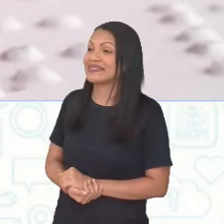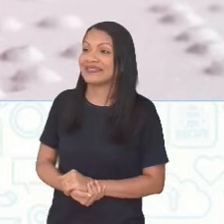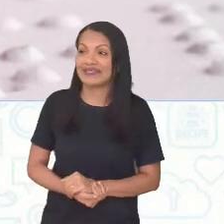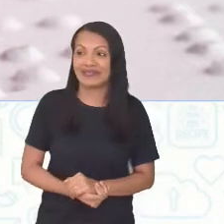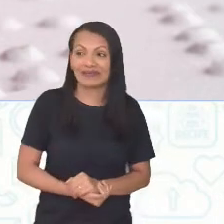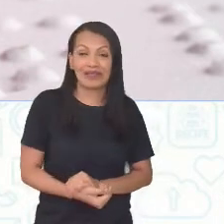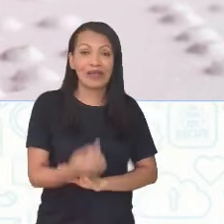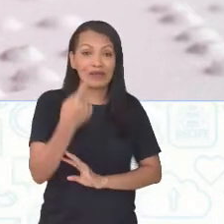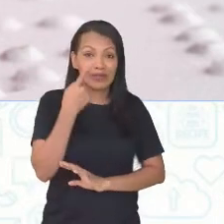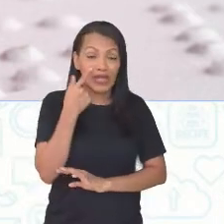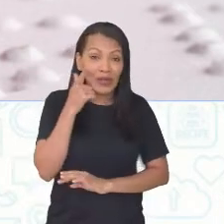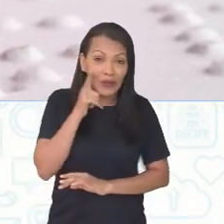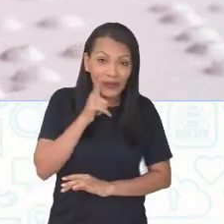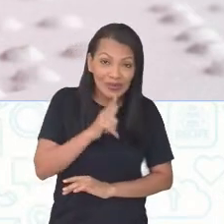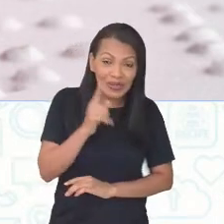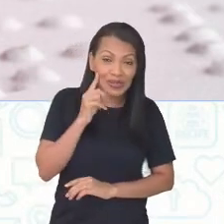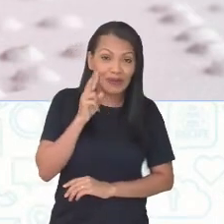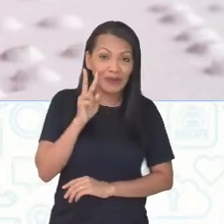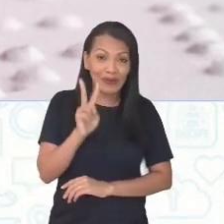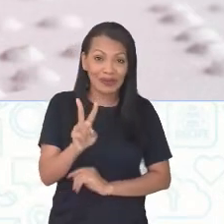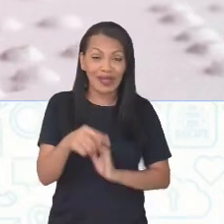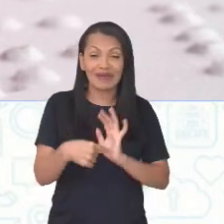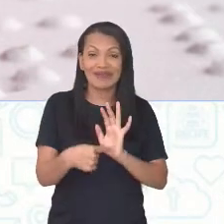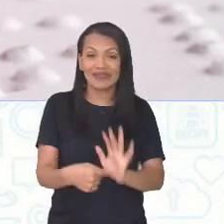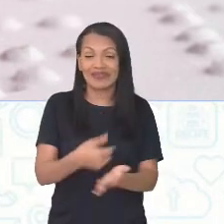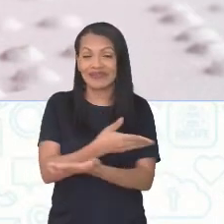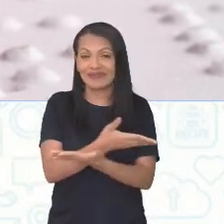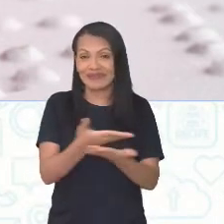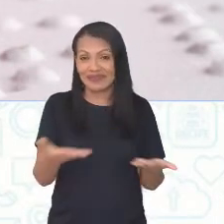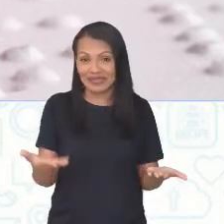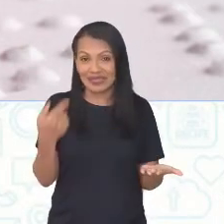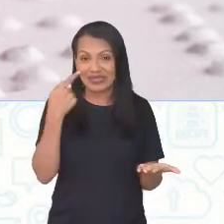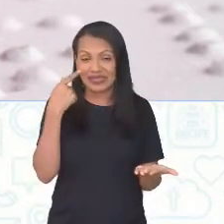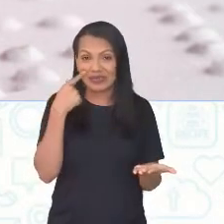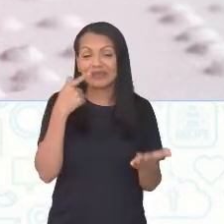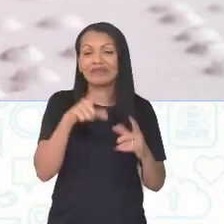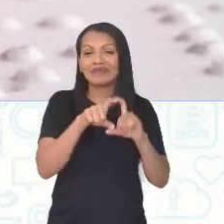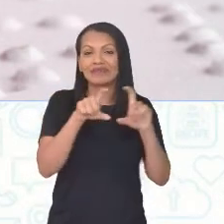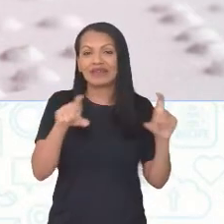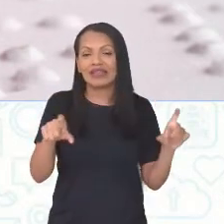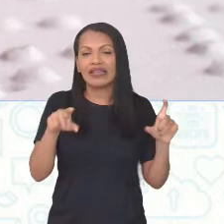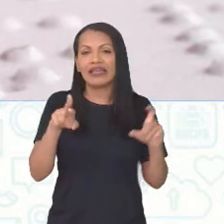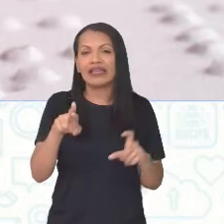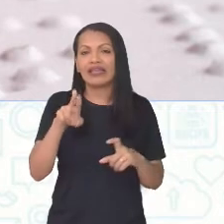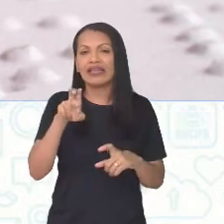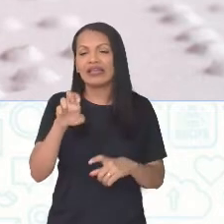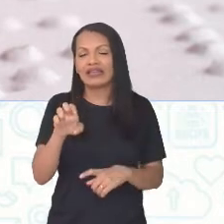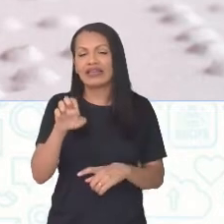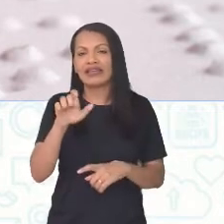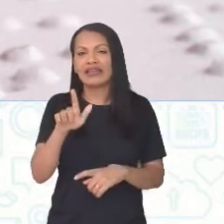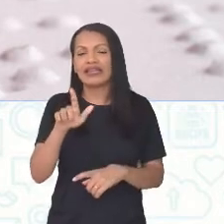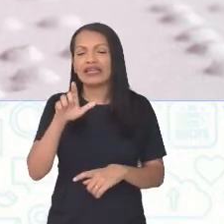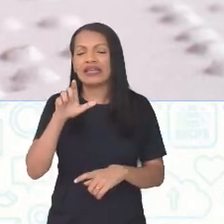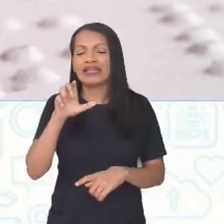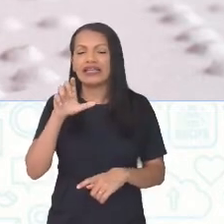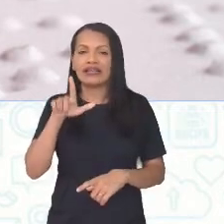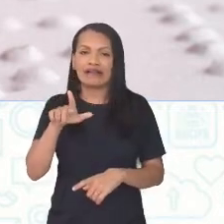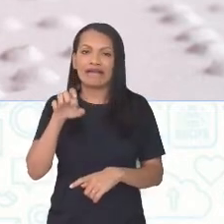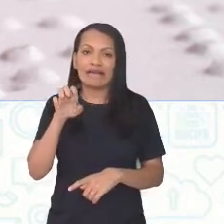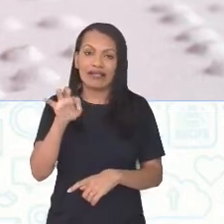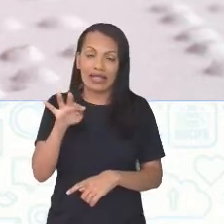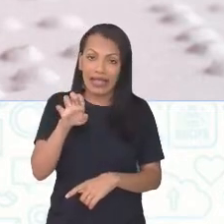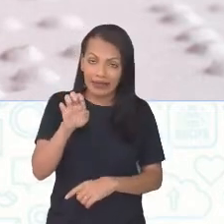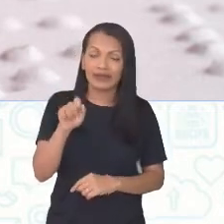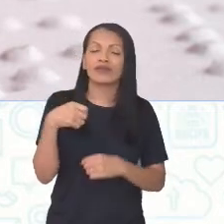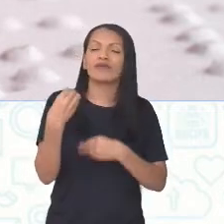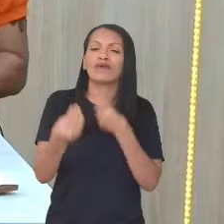Deixa eu ver se a gente consegue voltar. Vai mostrar a vocês a reglete, A reglete, né? que é uma das formas de se